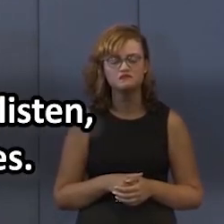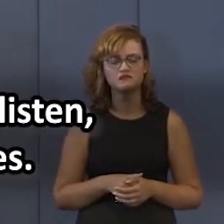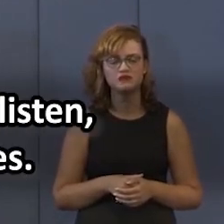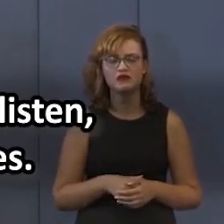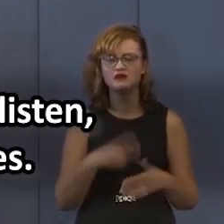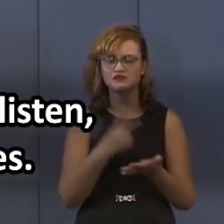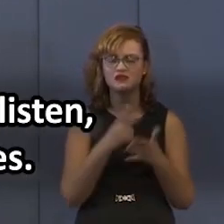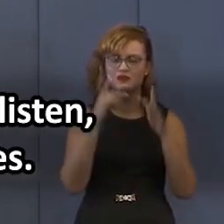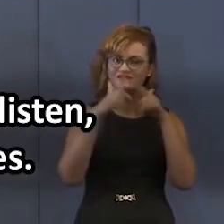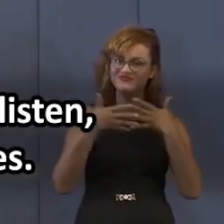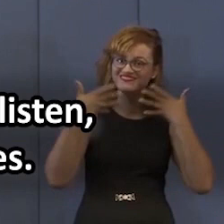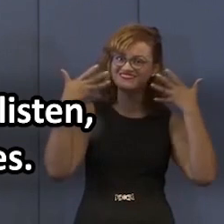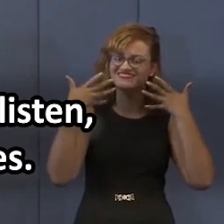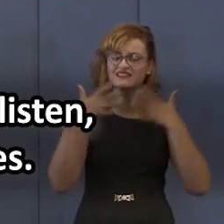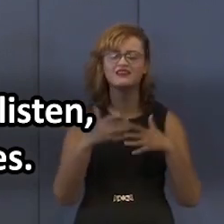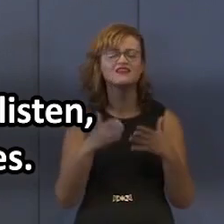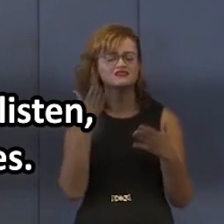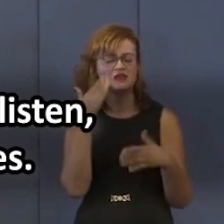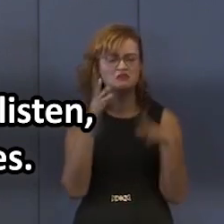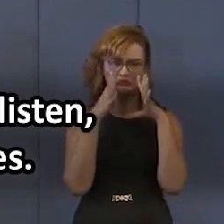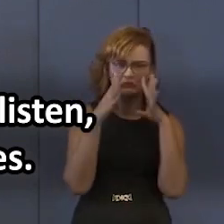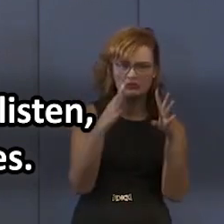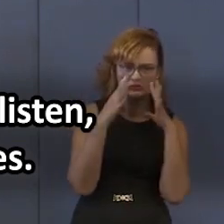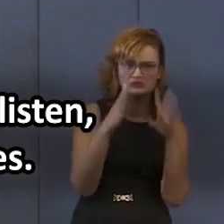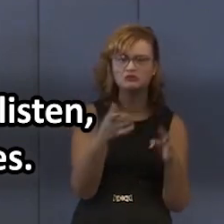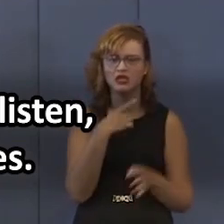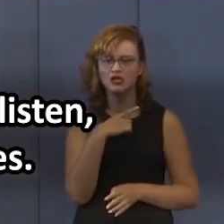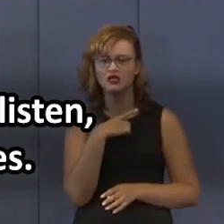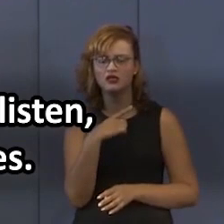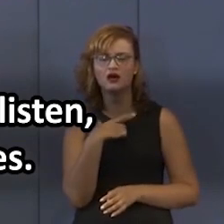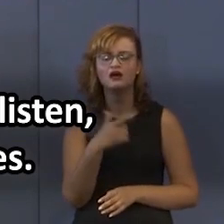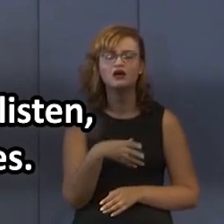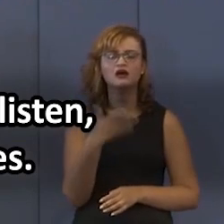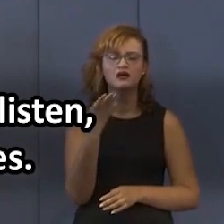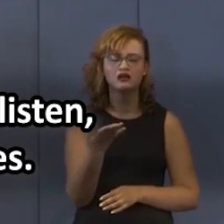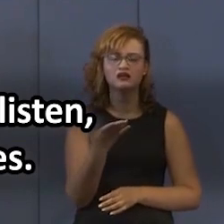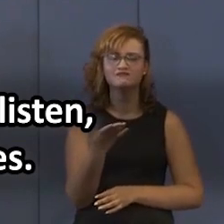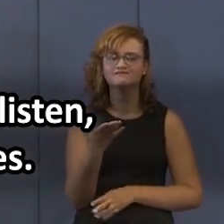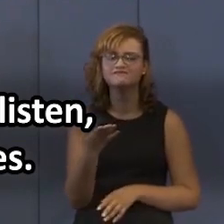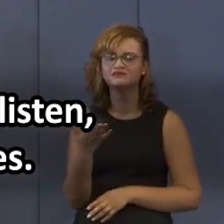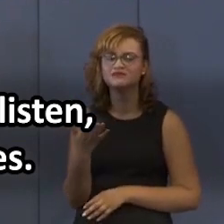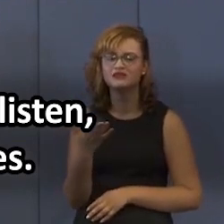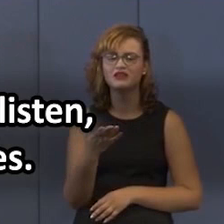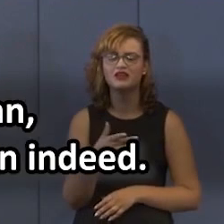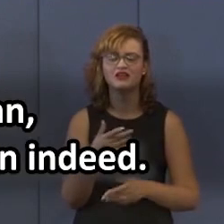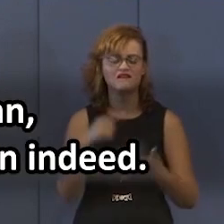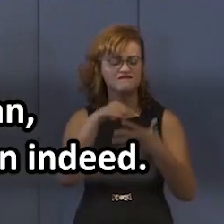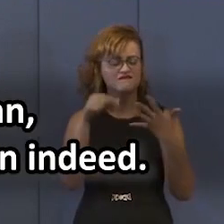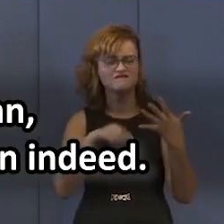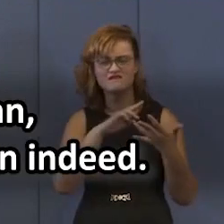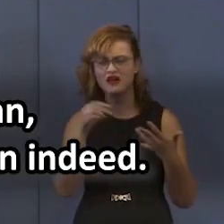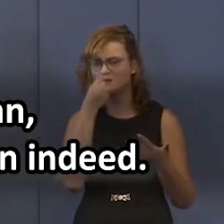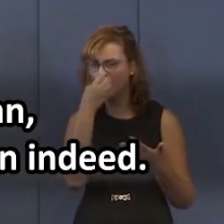Sempre com um sorriso aberto, sabe ouvir, e é um homem de muitas e profundas qualidades. Tem uma